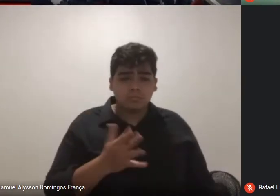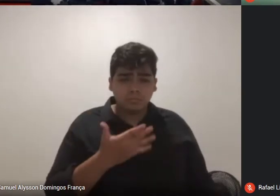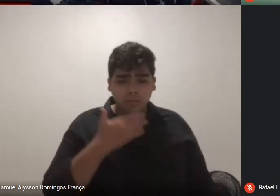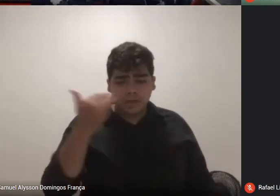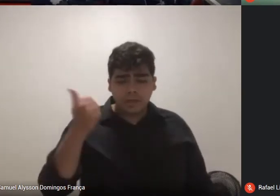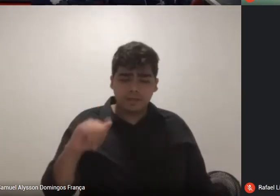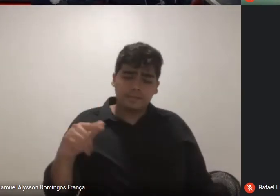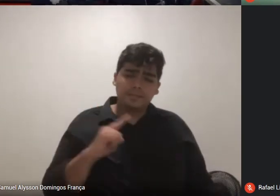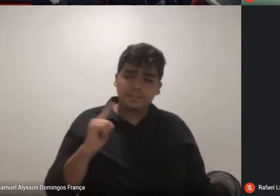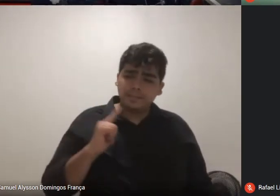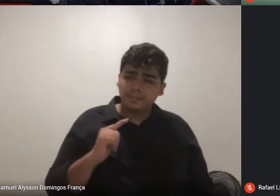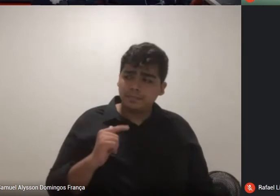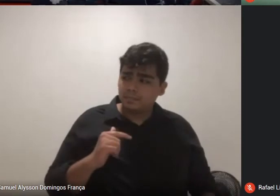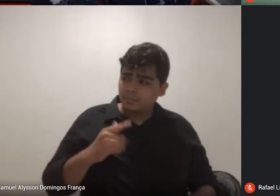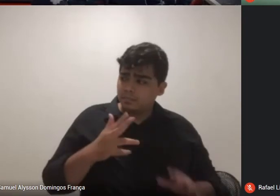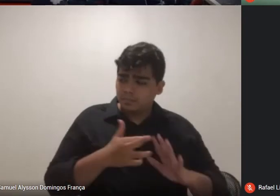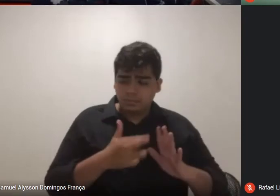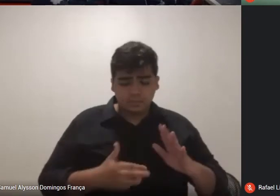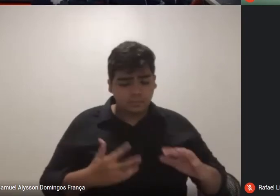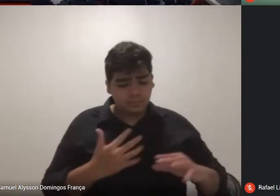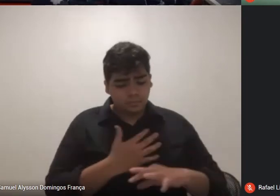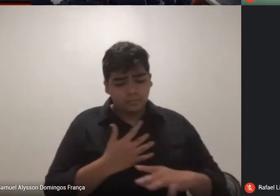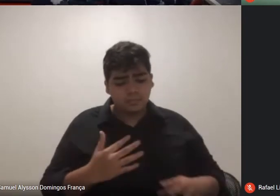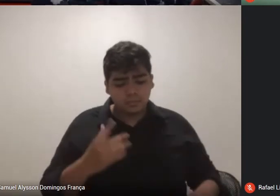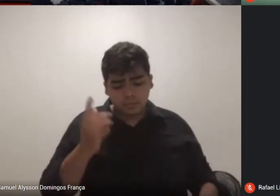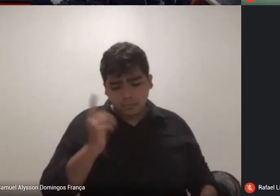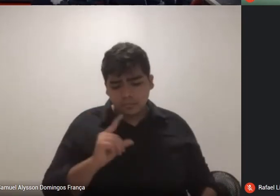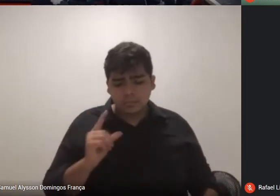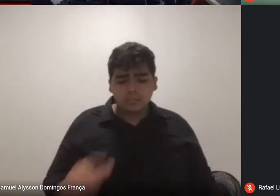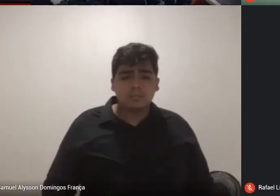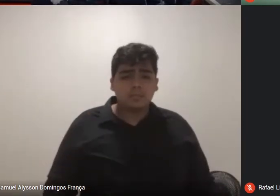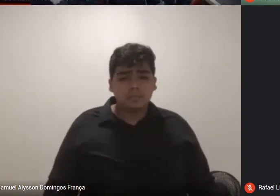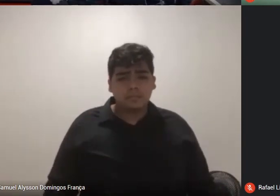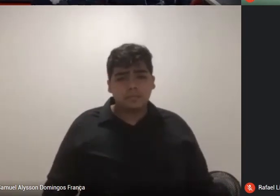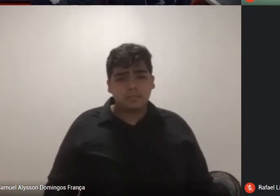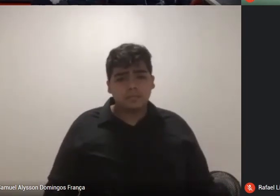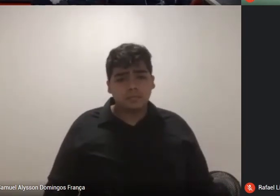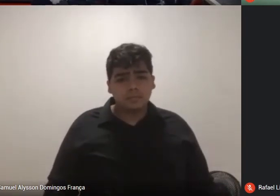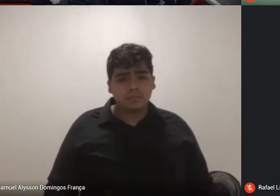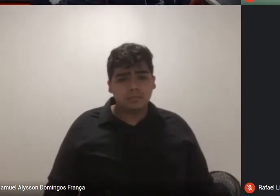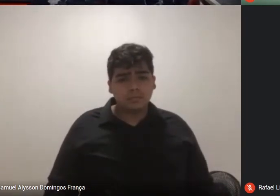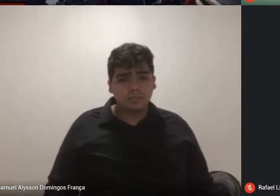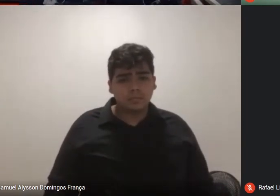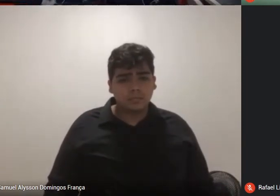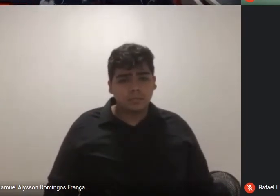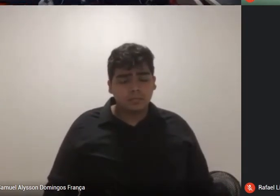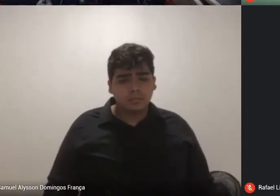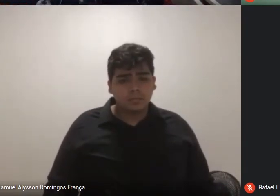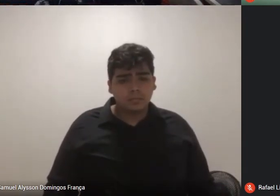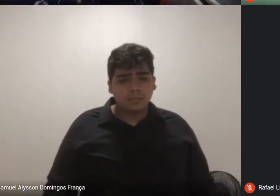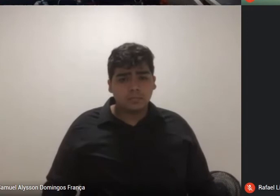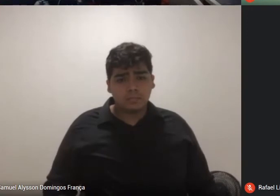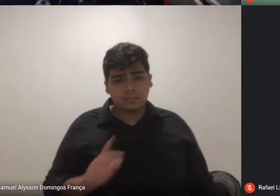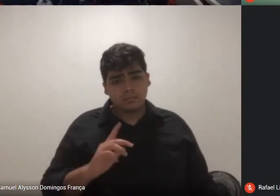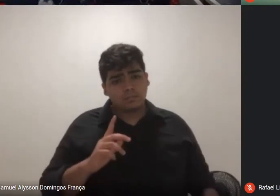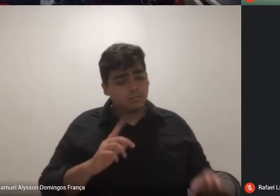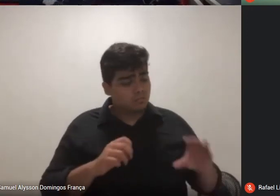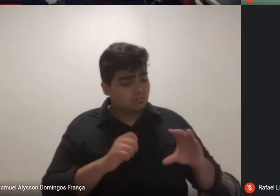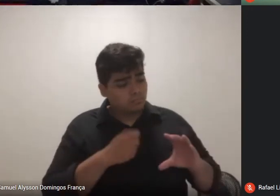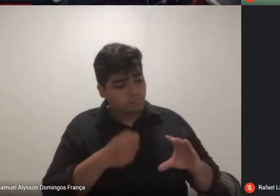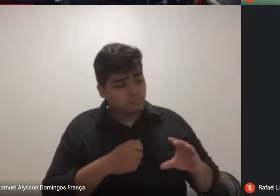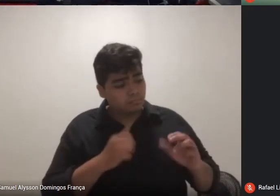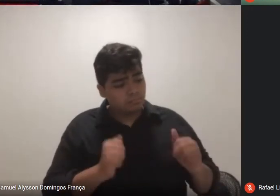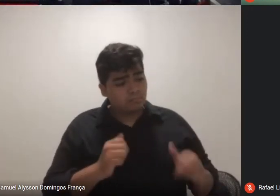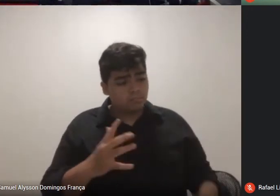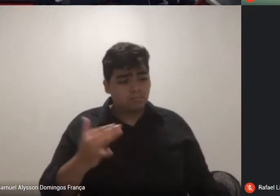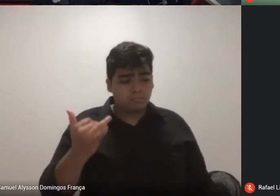passar, talvez até se apropriar melhor dessa cidade, né? Uhum. Porque se, por exemplo, eu posso ter no celular,